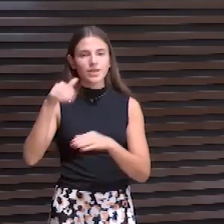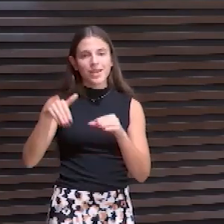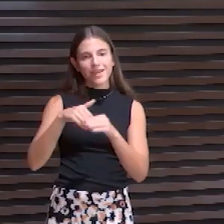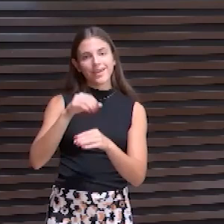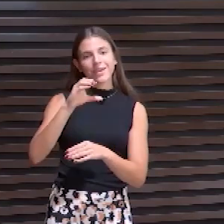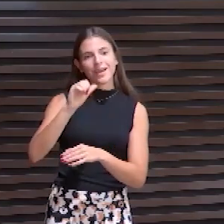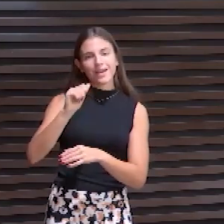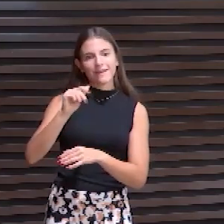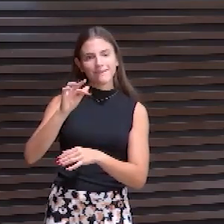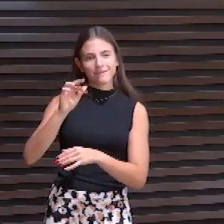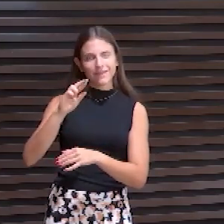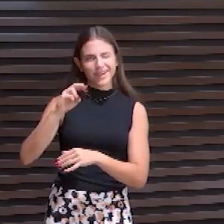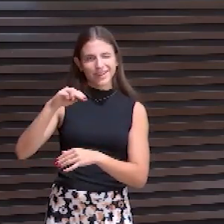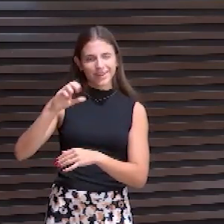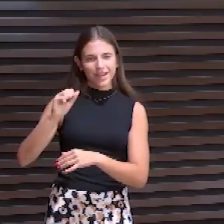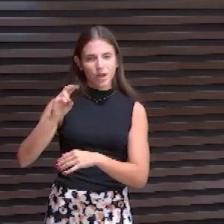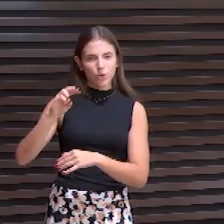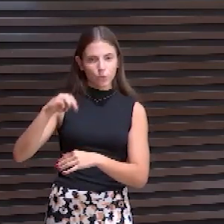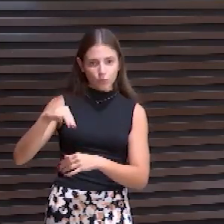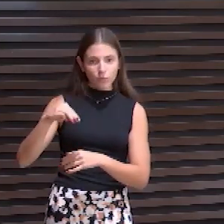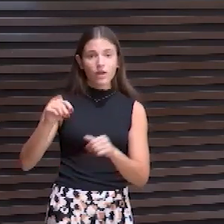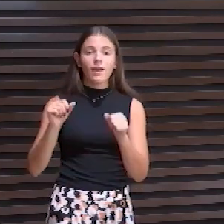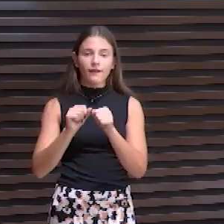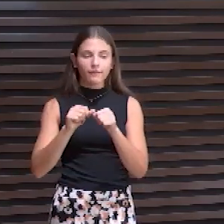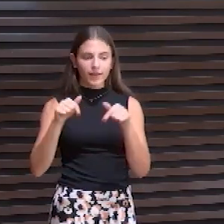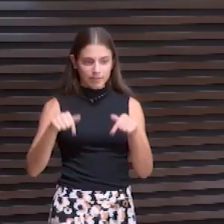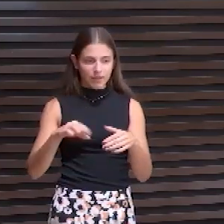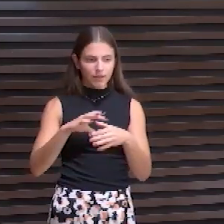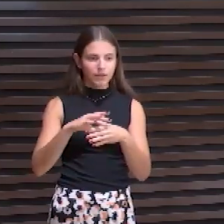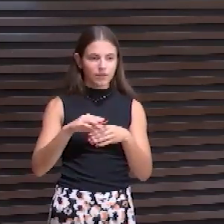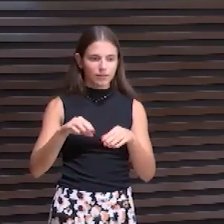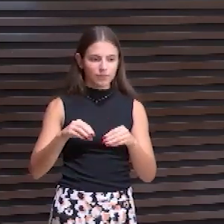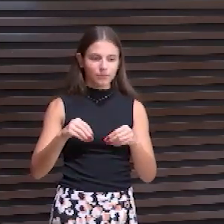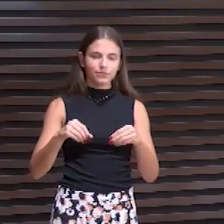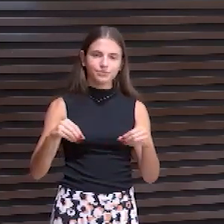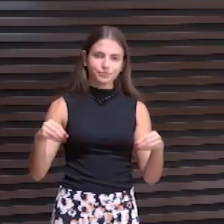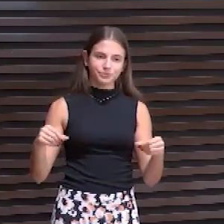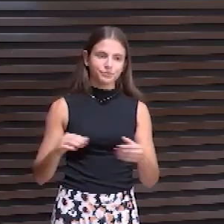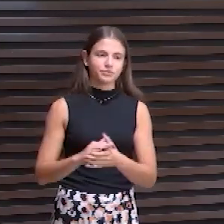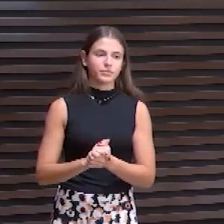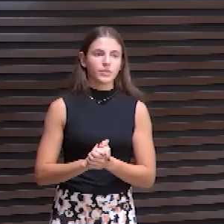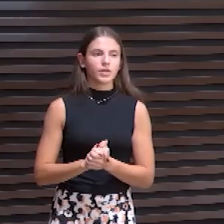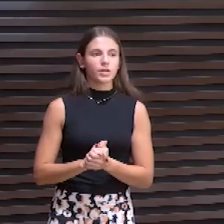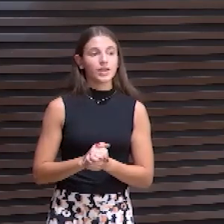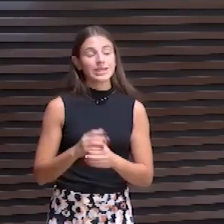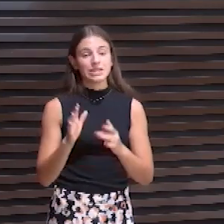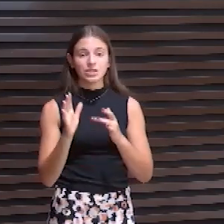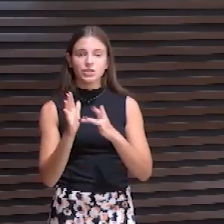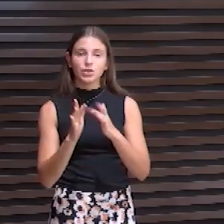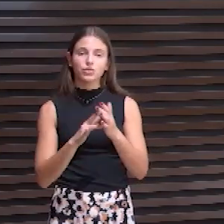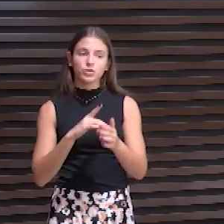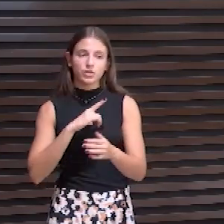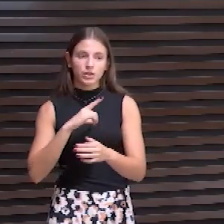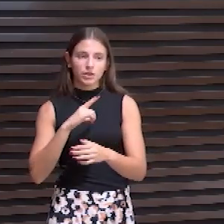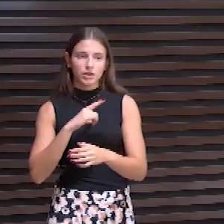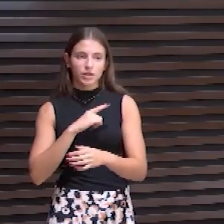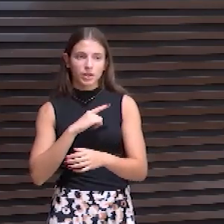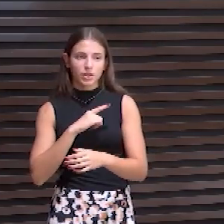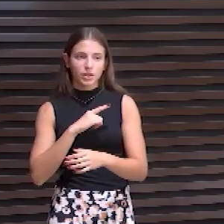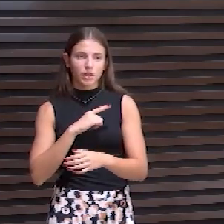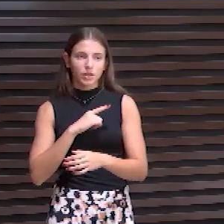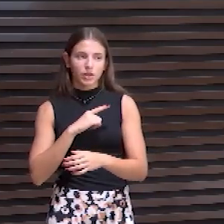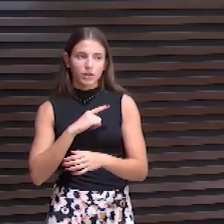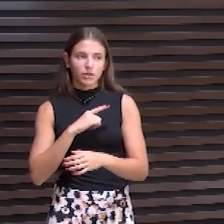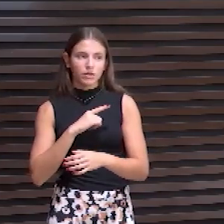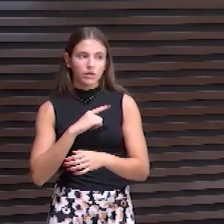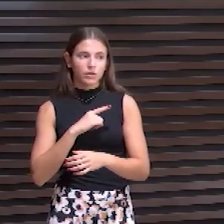ele tem uma capacidade que nenhum pregador que sobe aqui tem. Então eu não sei se vocês estão com sono